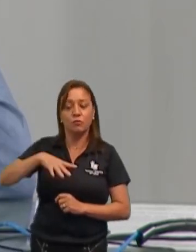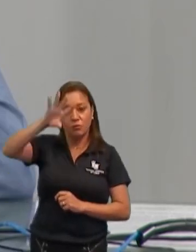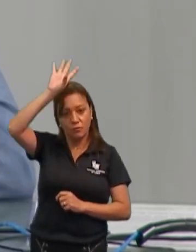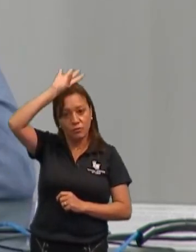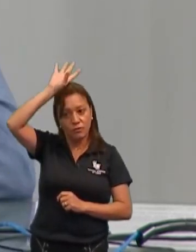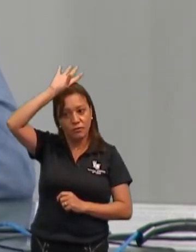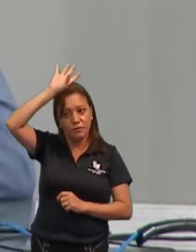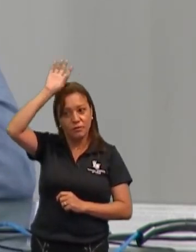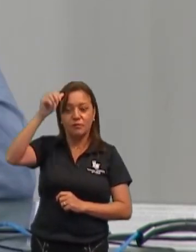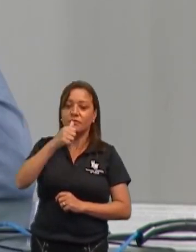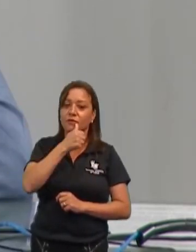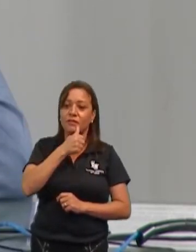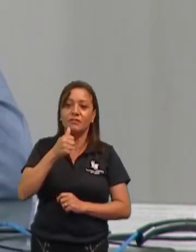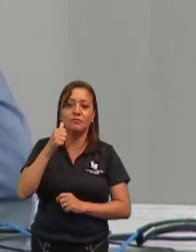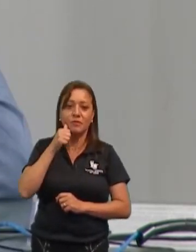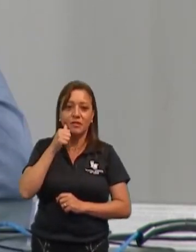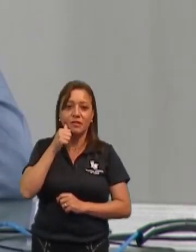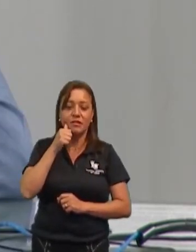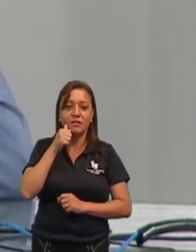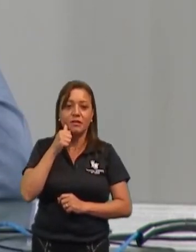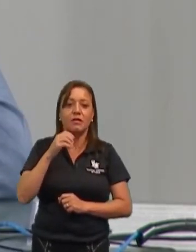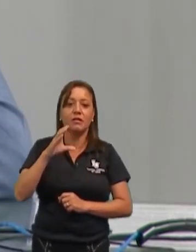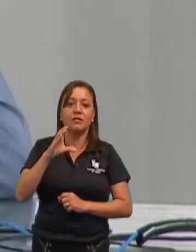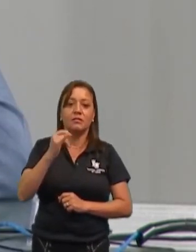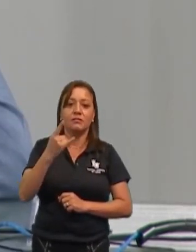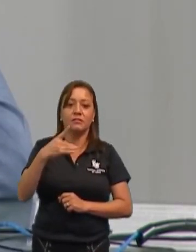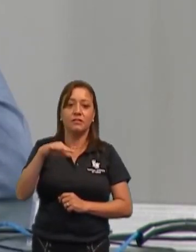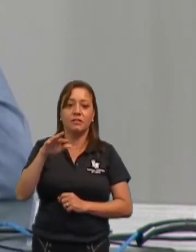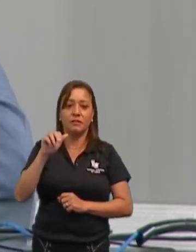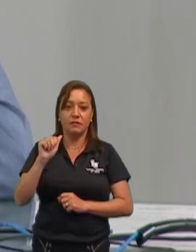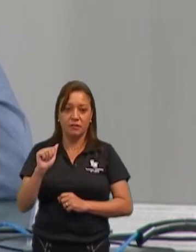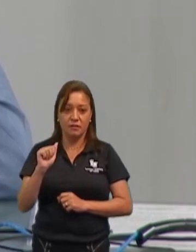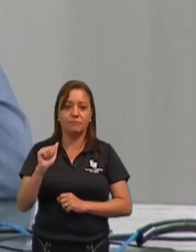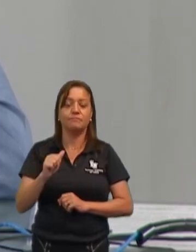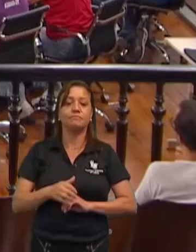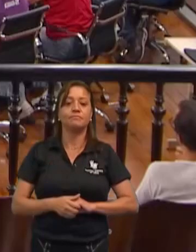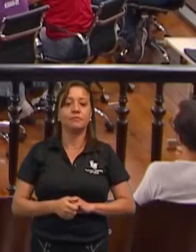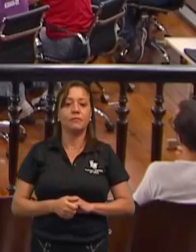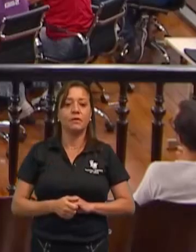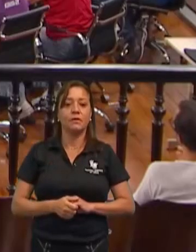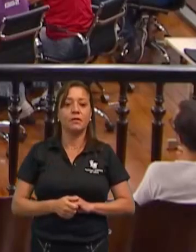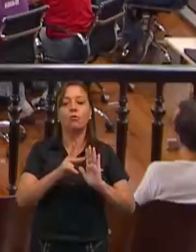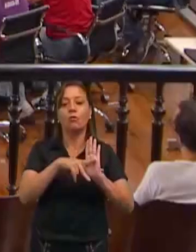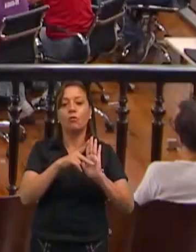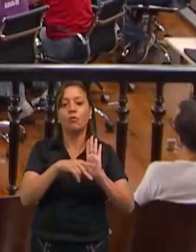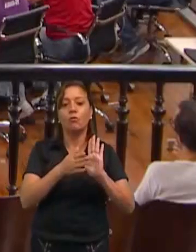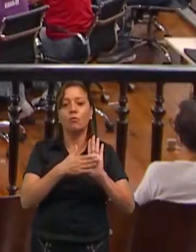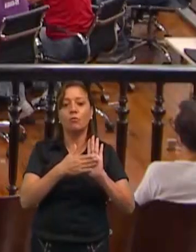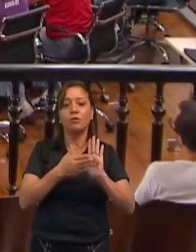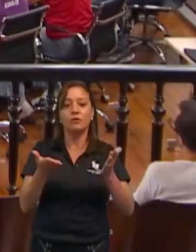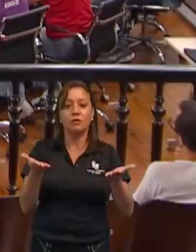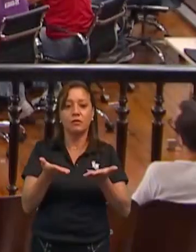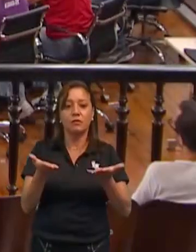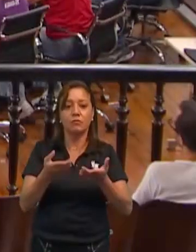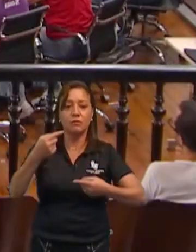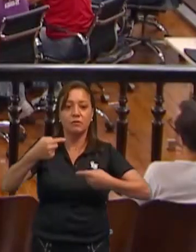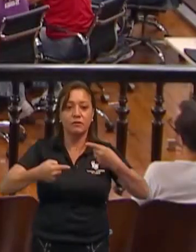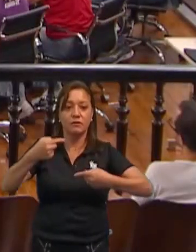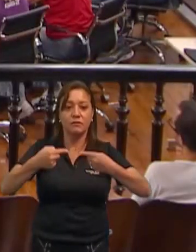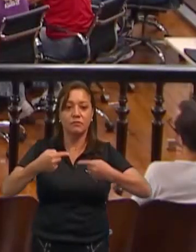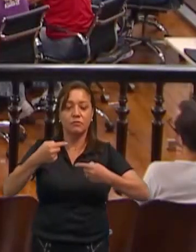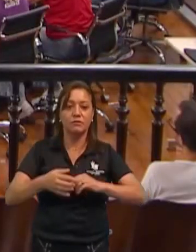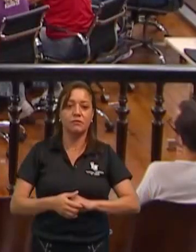Melo Casal, usou da palavra a vereadora Cida Oliveira. O projeto está em discussão. Pela